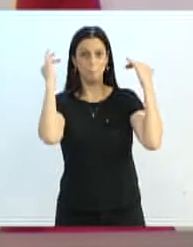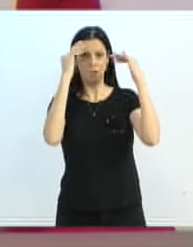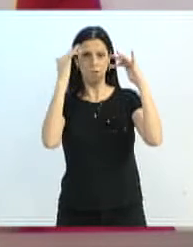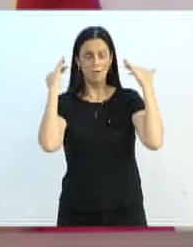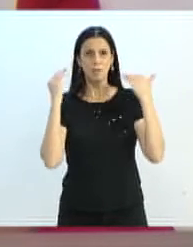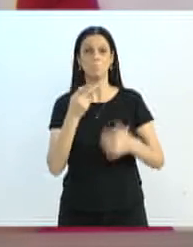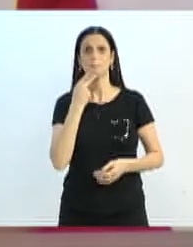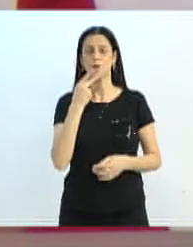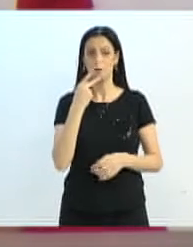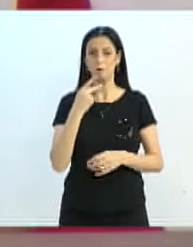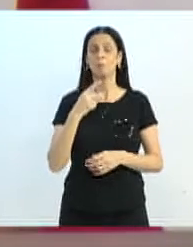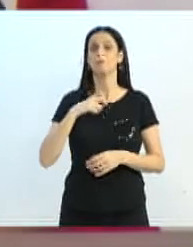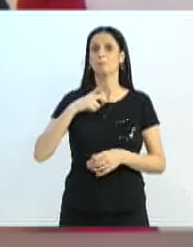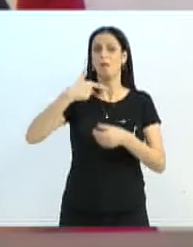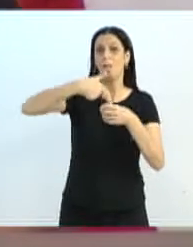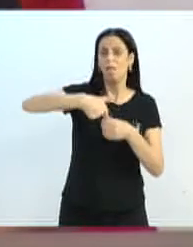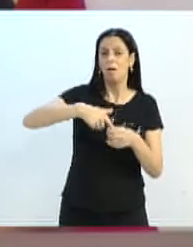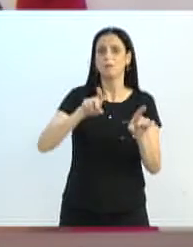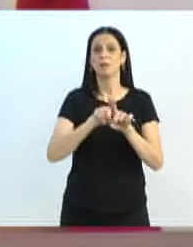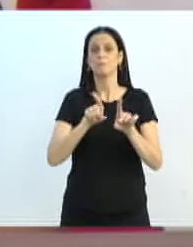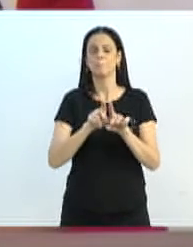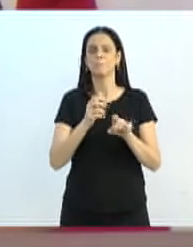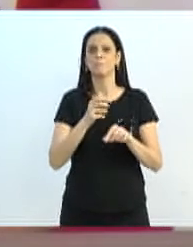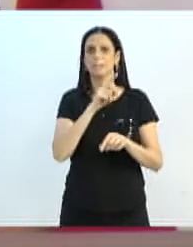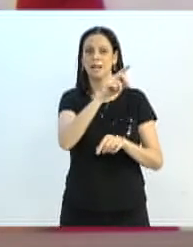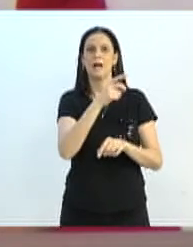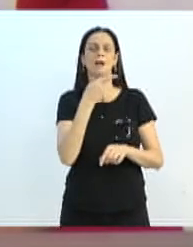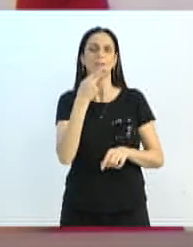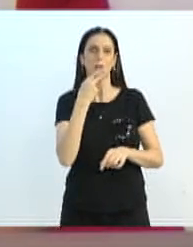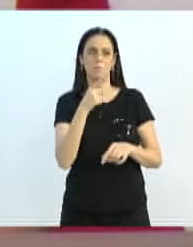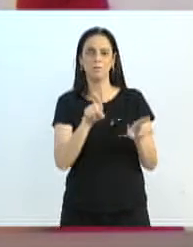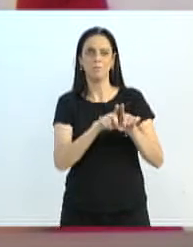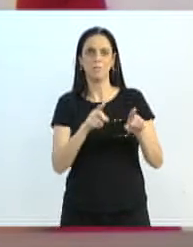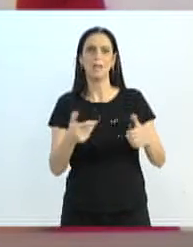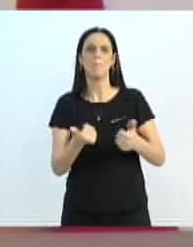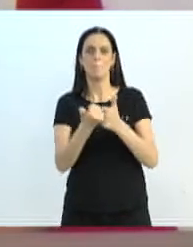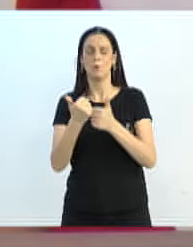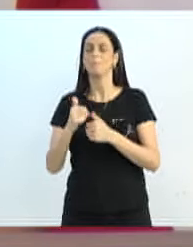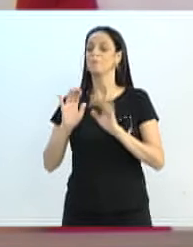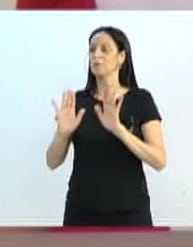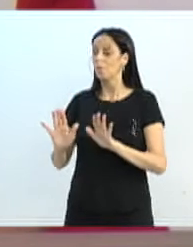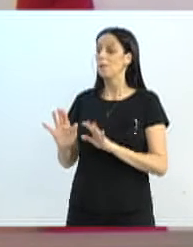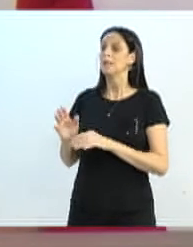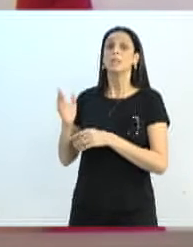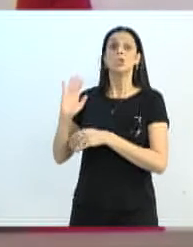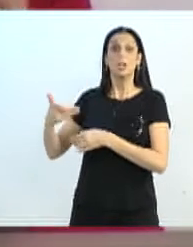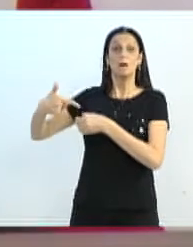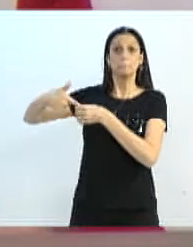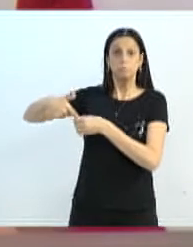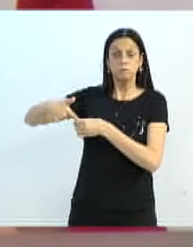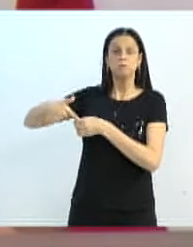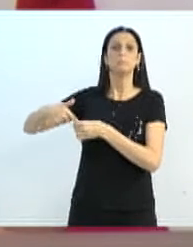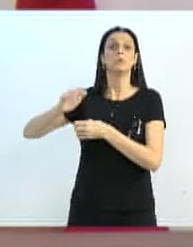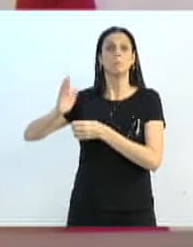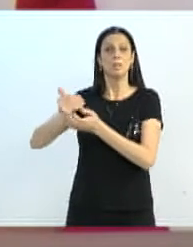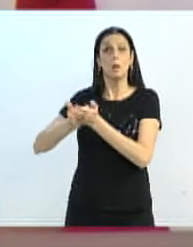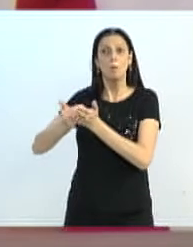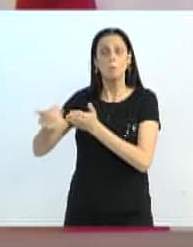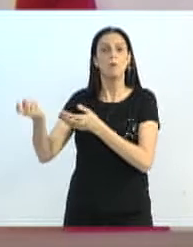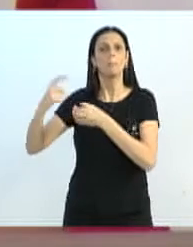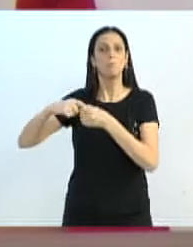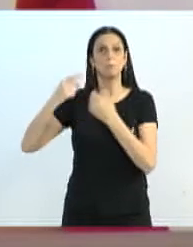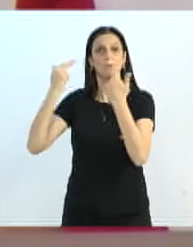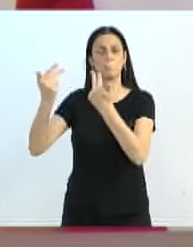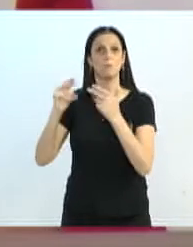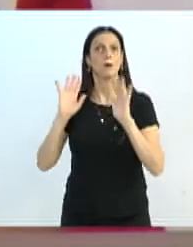Postos sem gasolina, revendedoras de gás sem gás daqui a pouco? Ainda bem que está voltando à normalidade, inclusive com a ajuda do Poder Judiciário, principalmente aqui em Santa